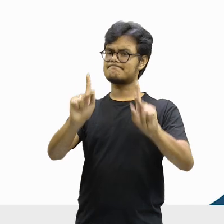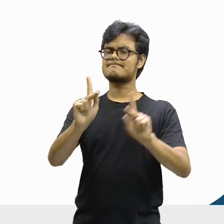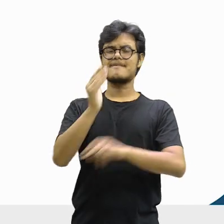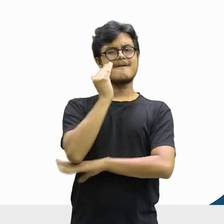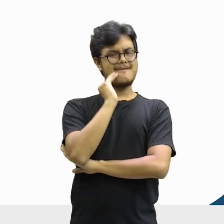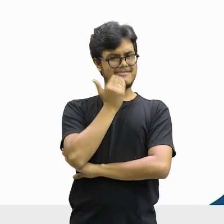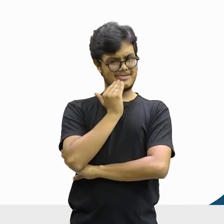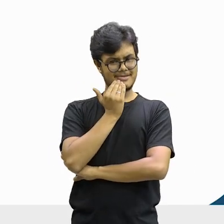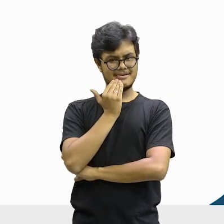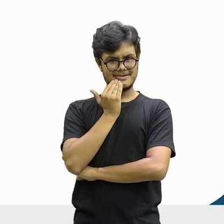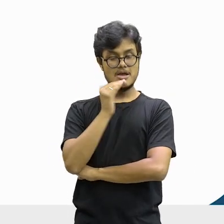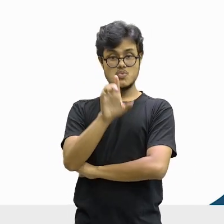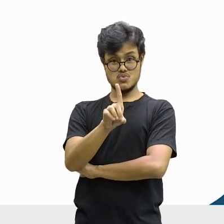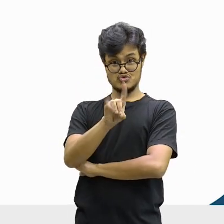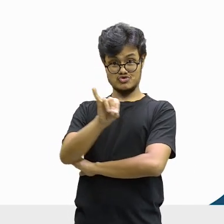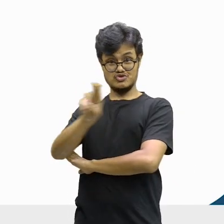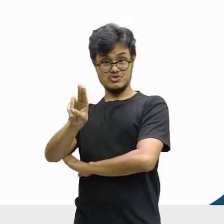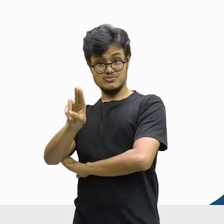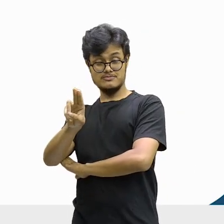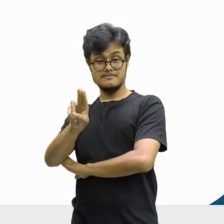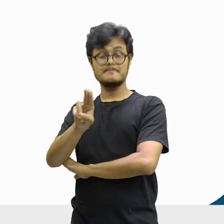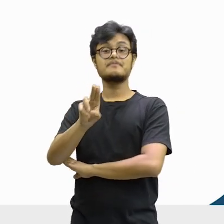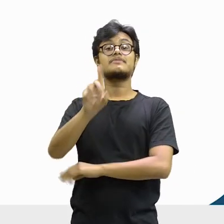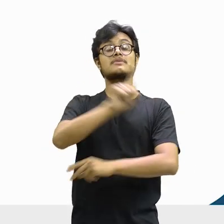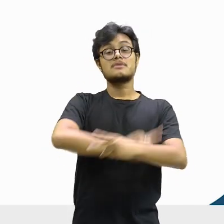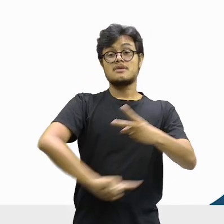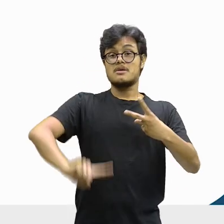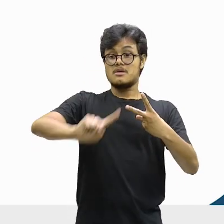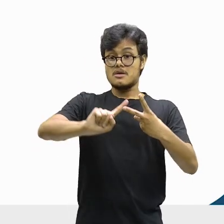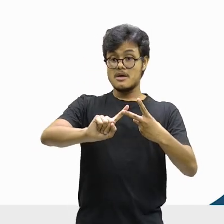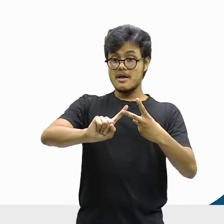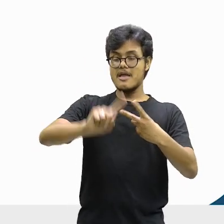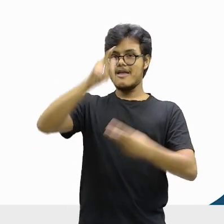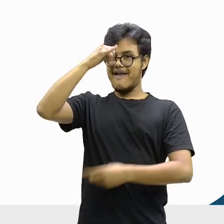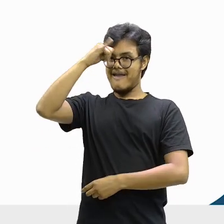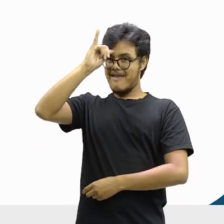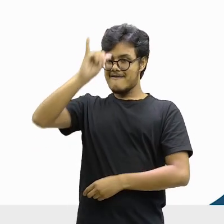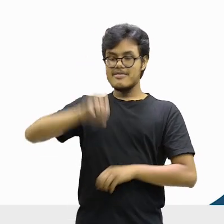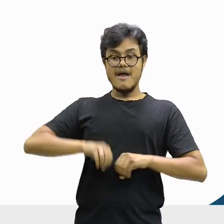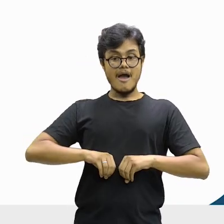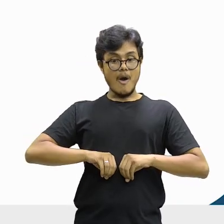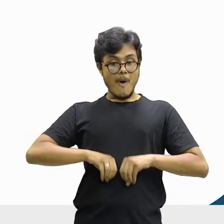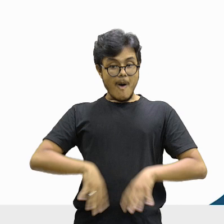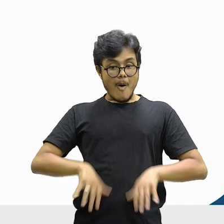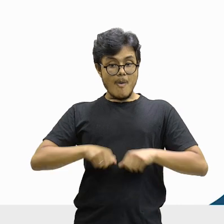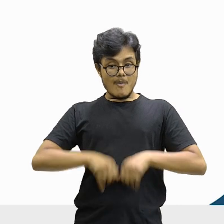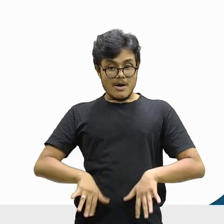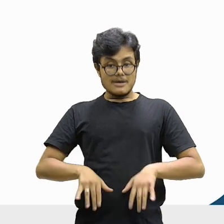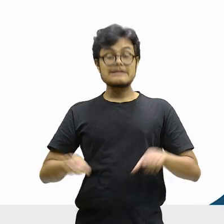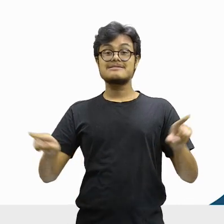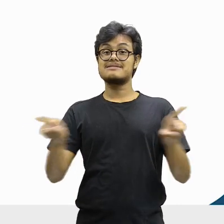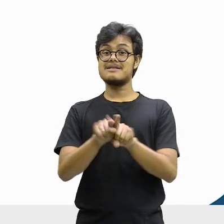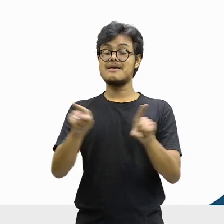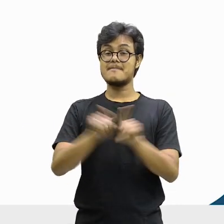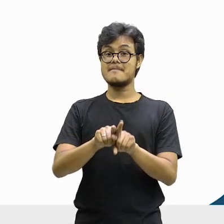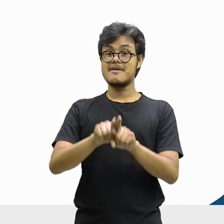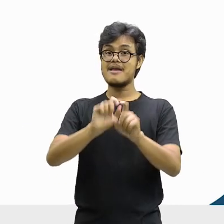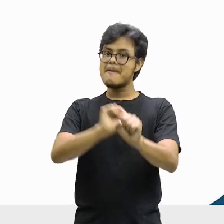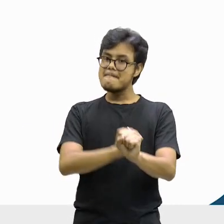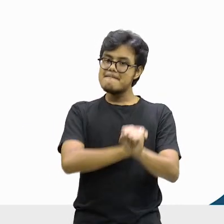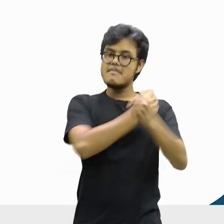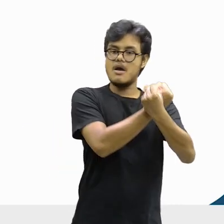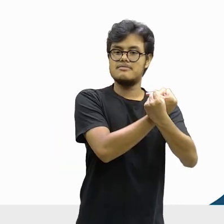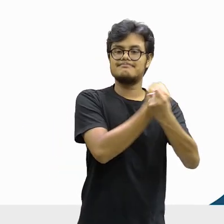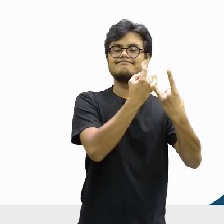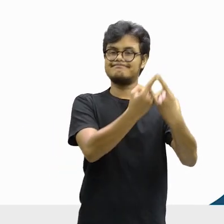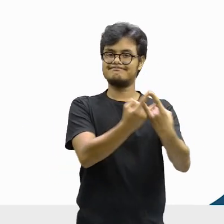impedir a implantação do embrião e prevenir a ovulação. Não esqueçam disso para matar a questão, beleza? E aí sim a